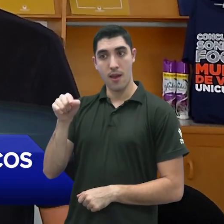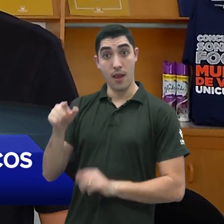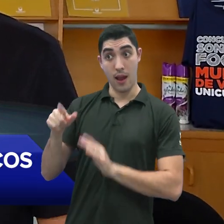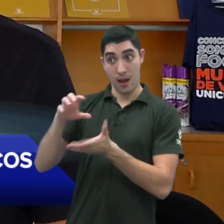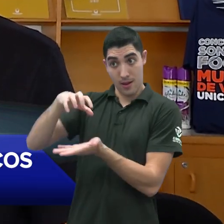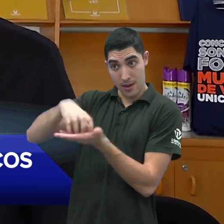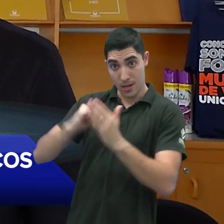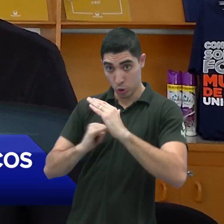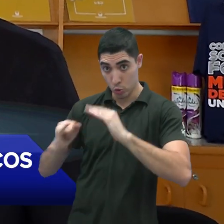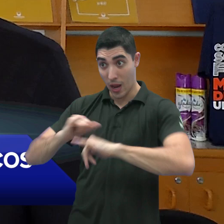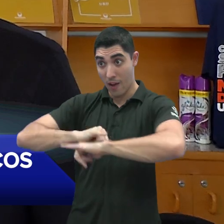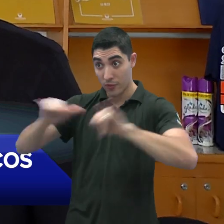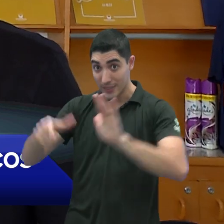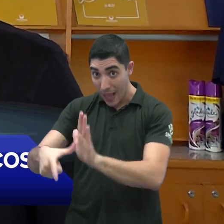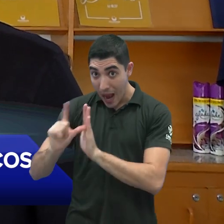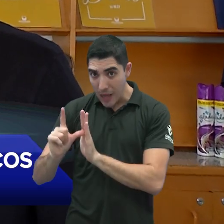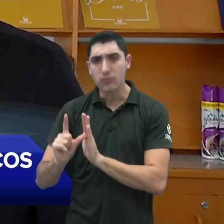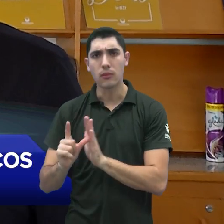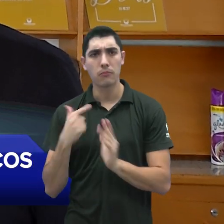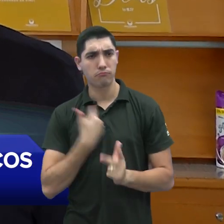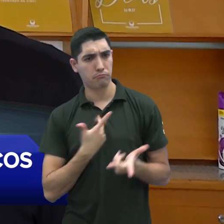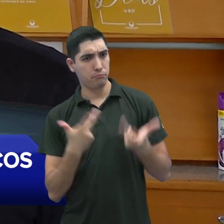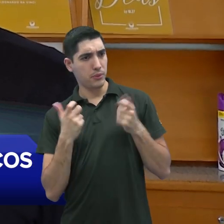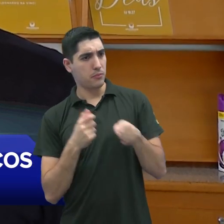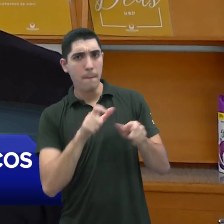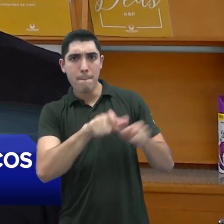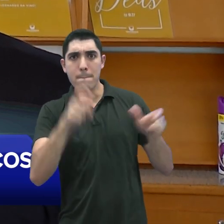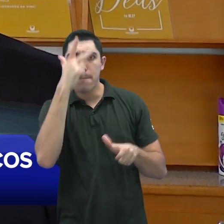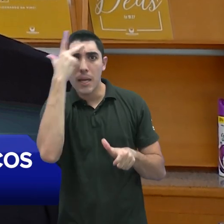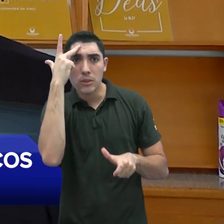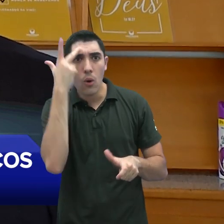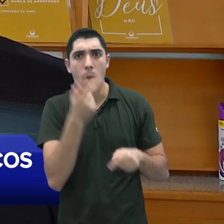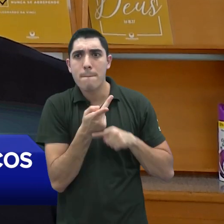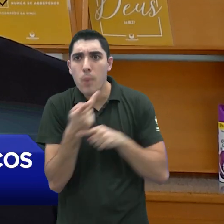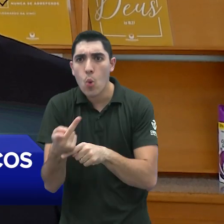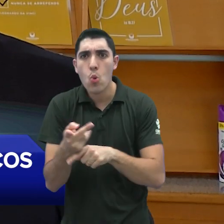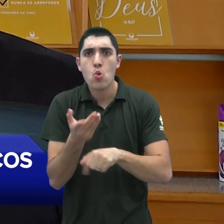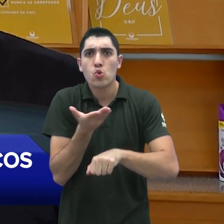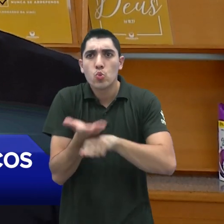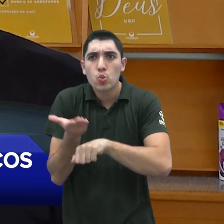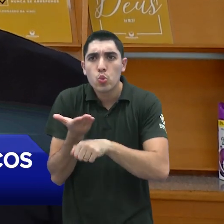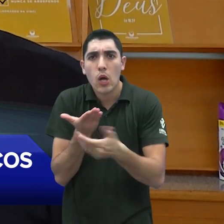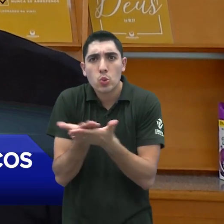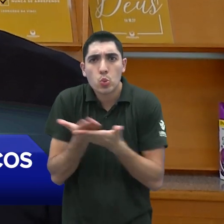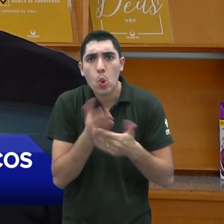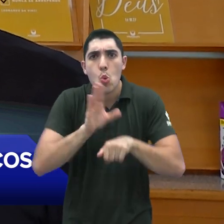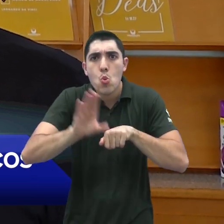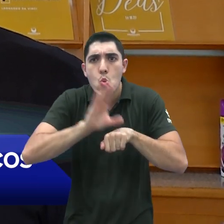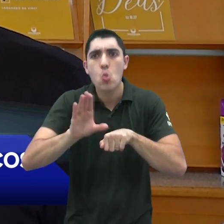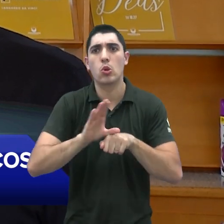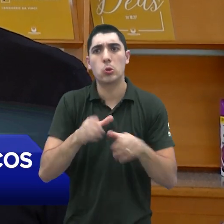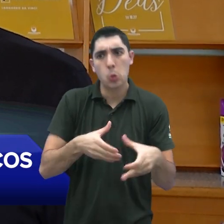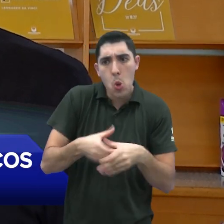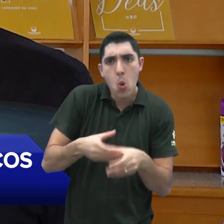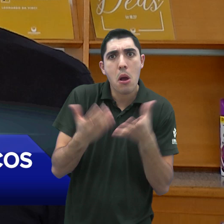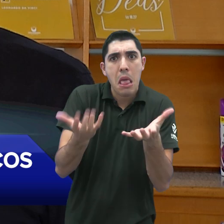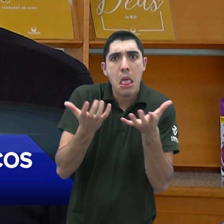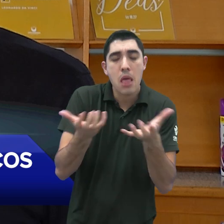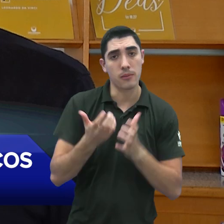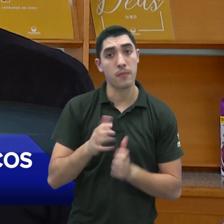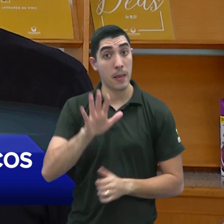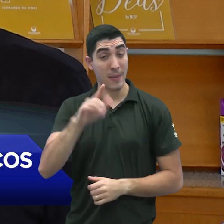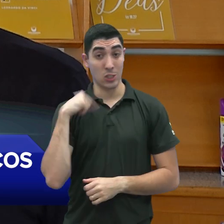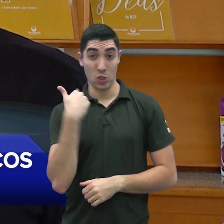sinalização, nós sentimos que há uma procura maior pelos concursos. Agora, algo que nós sempre